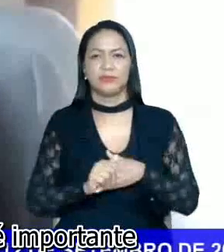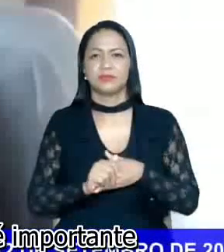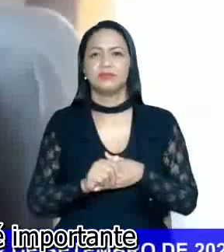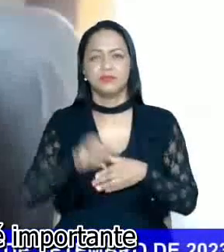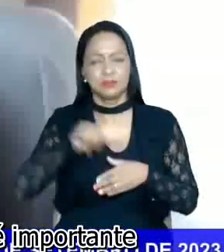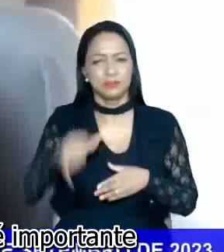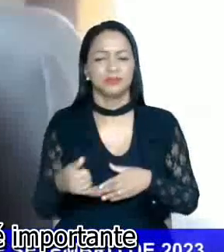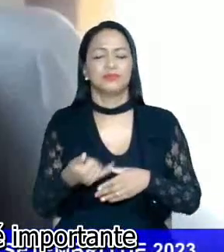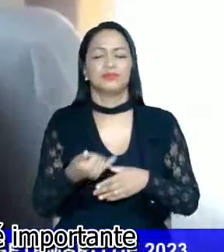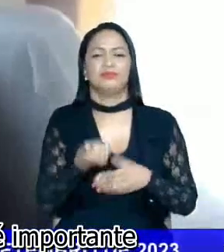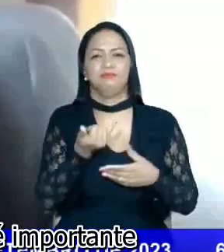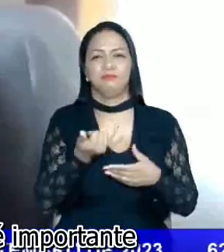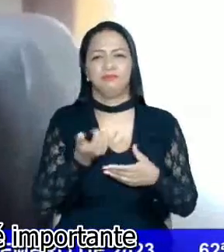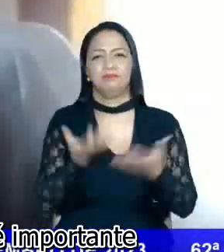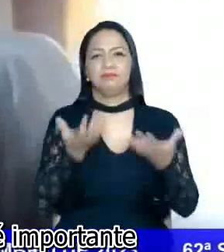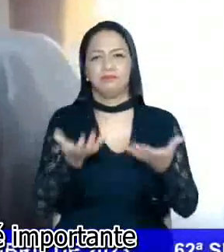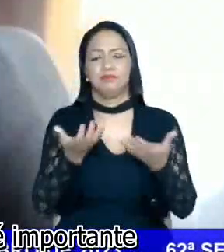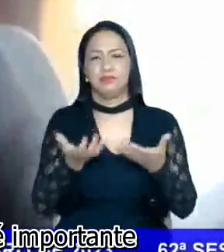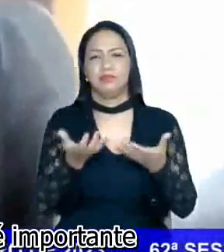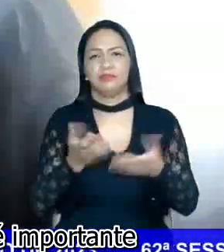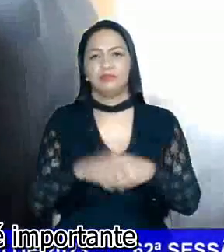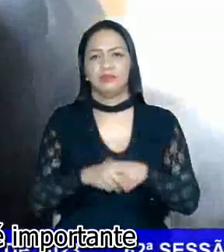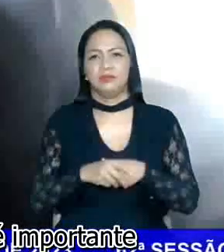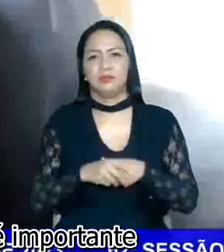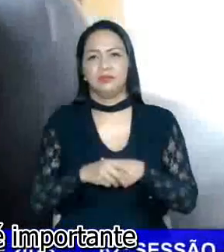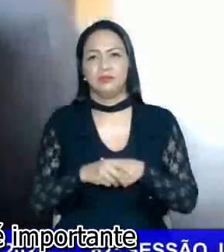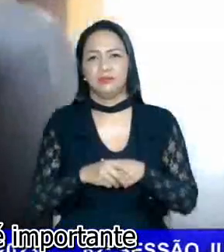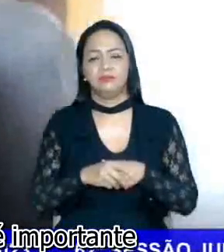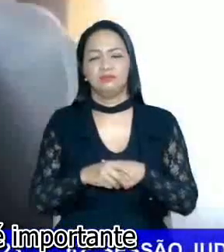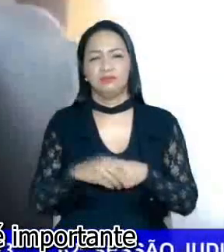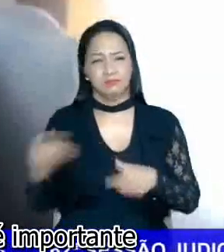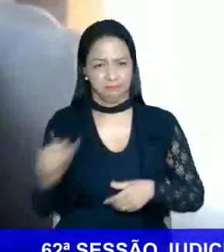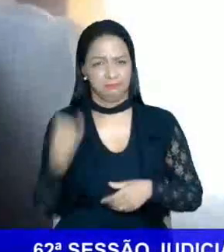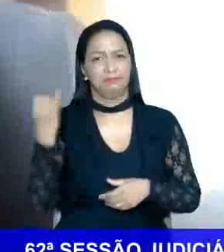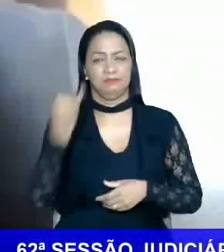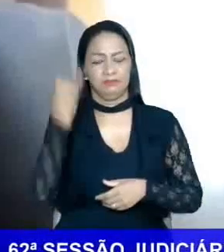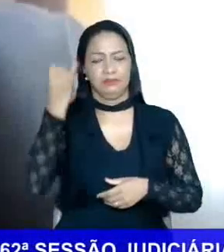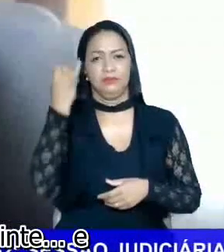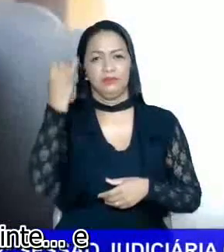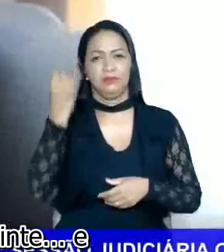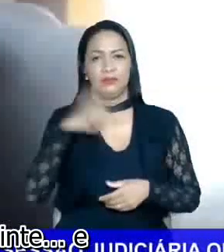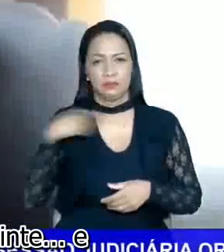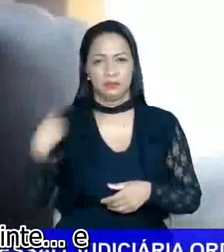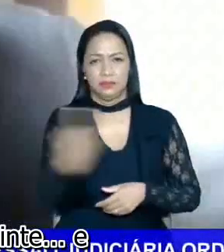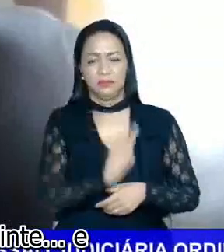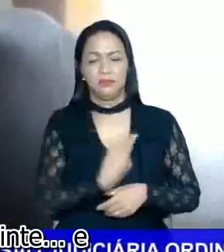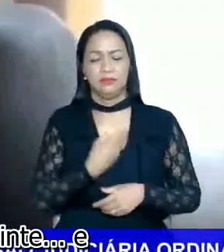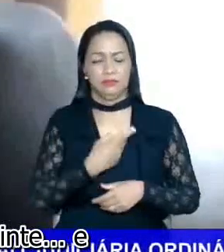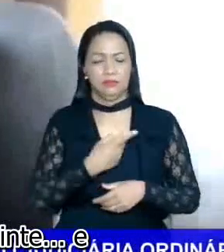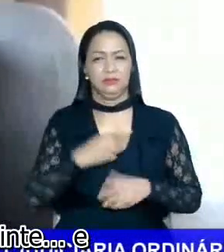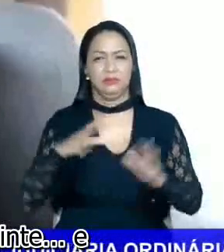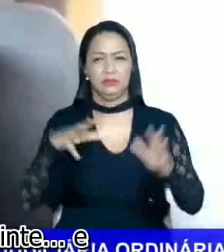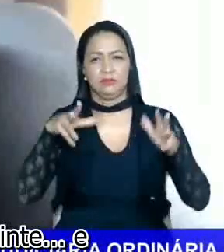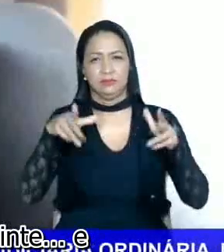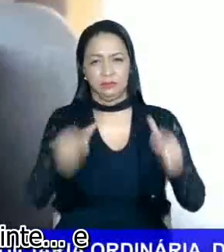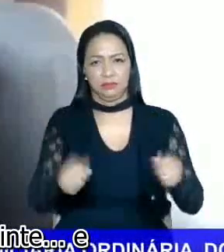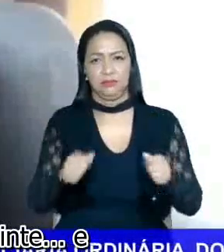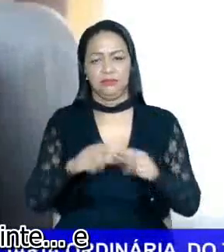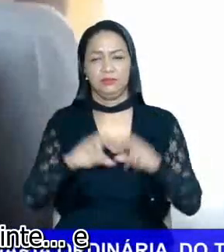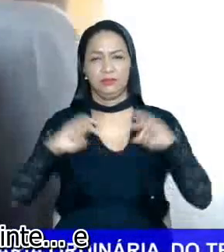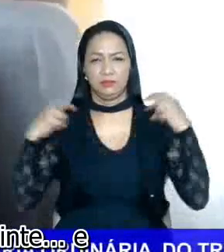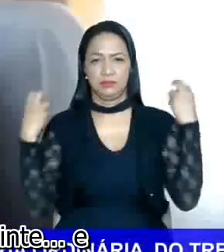para para trazer um aspecto que eu acho que é importante que nós todos da